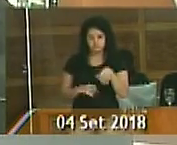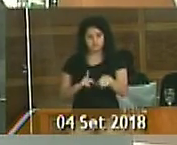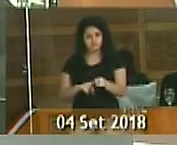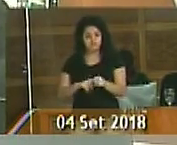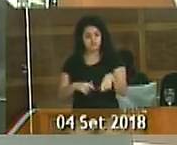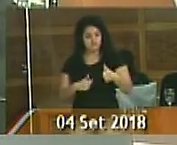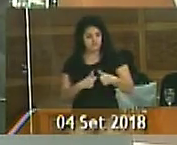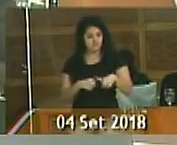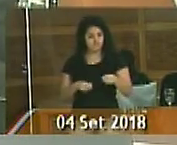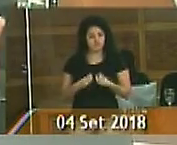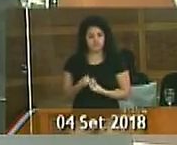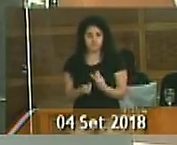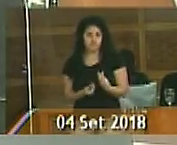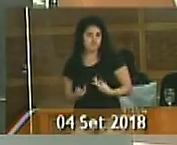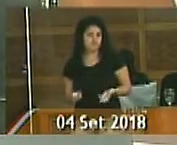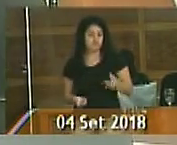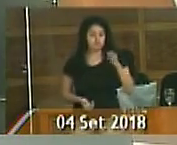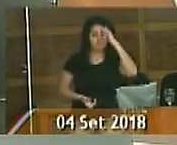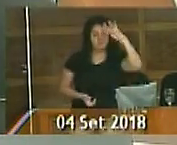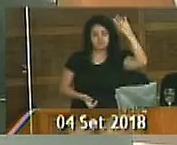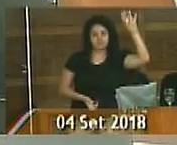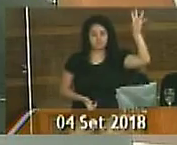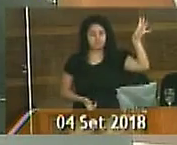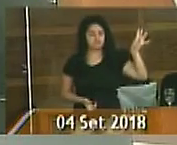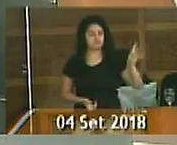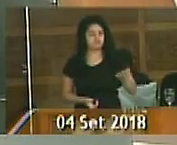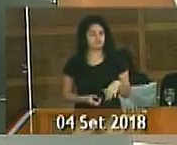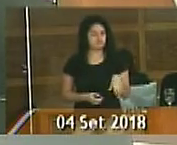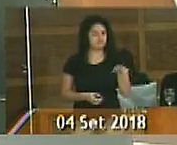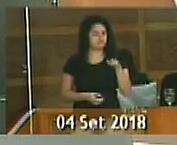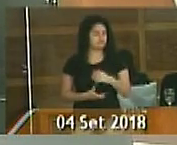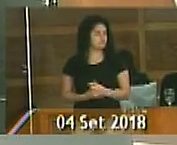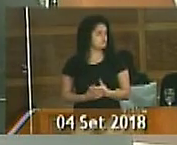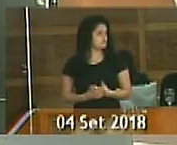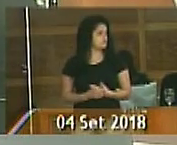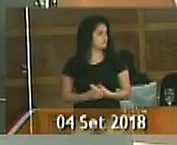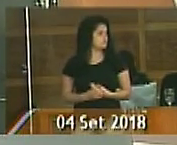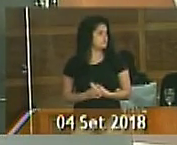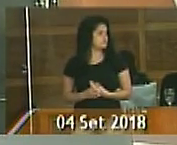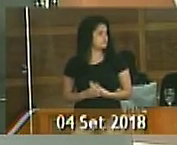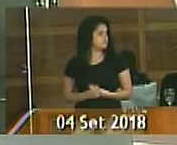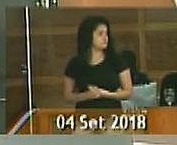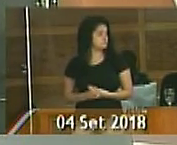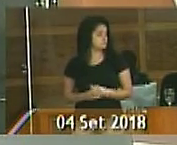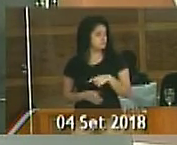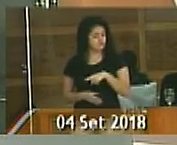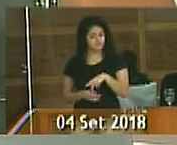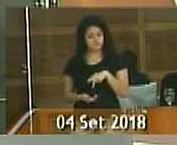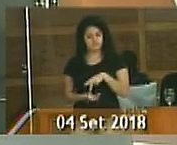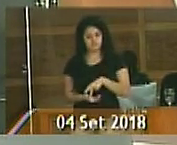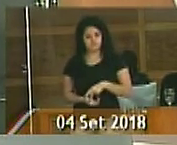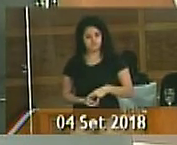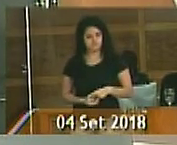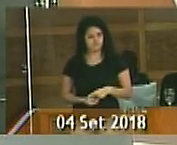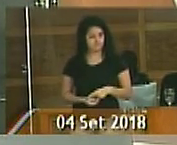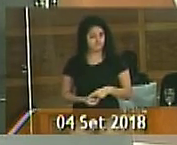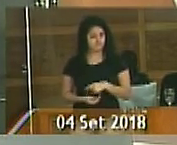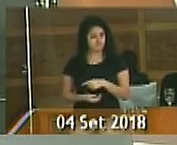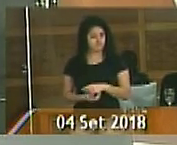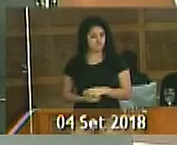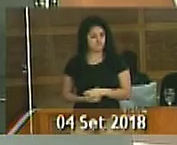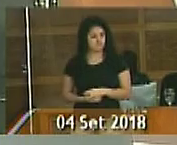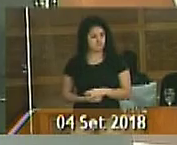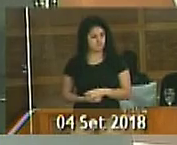fica vendendo algumas ilusões aos moradores. Então, vereador Canindé, isso acontece, né? Vossa